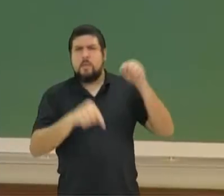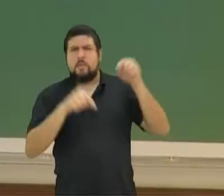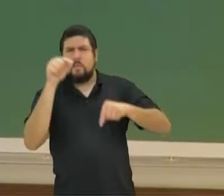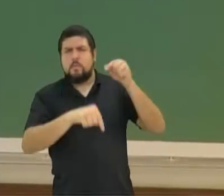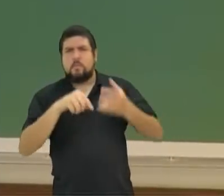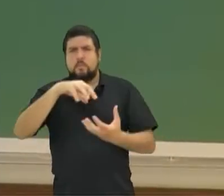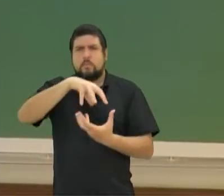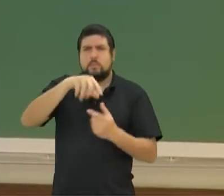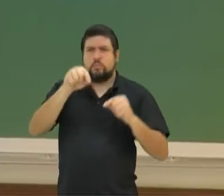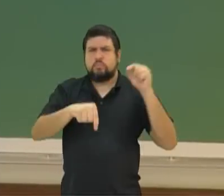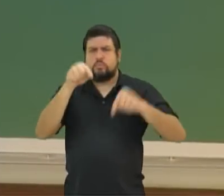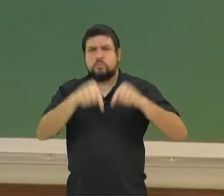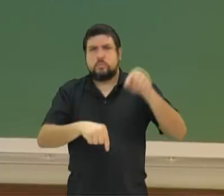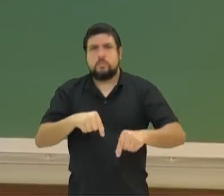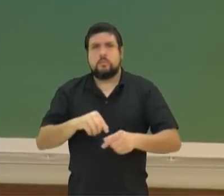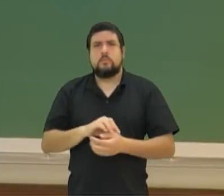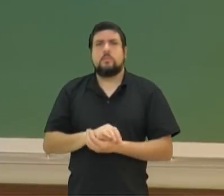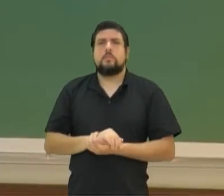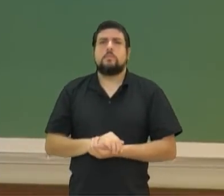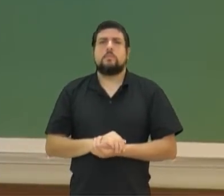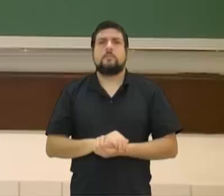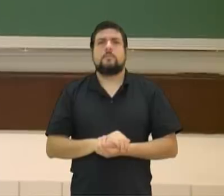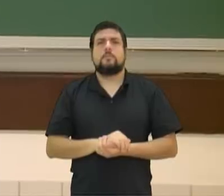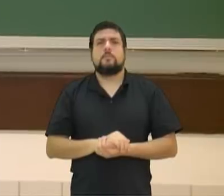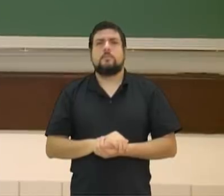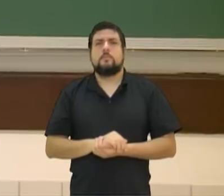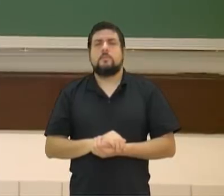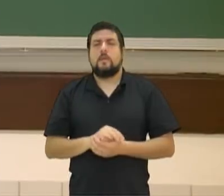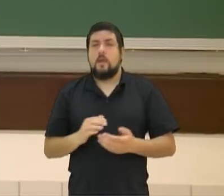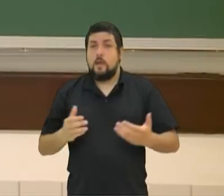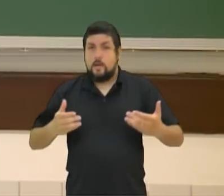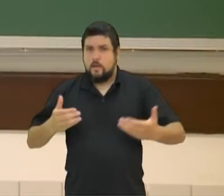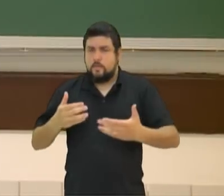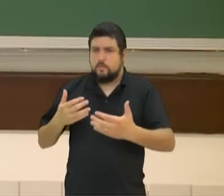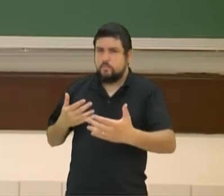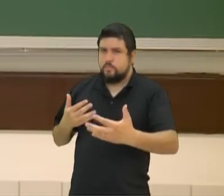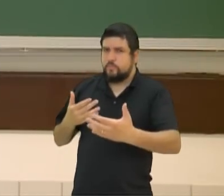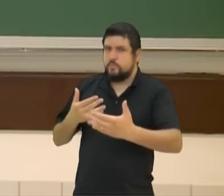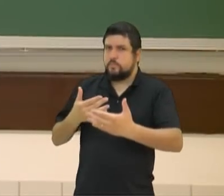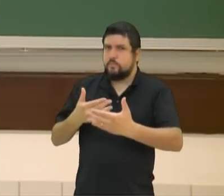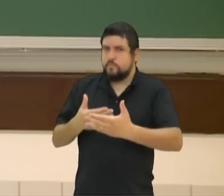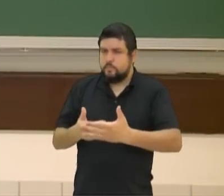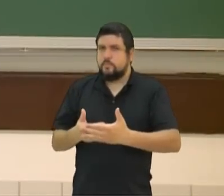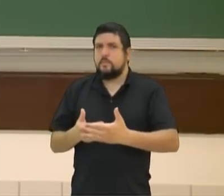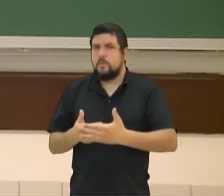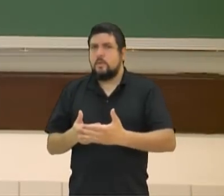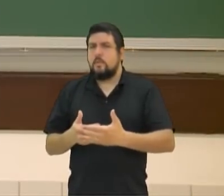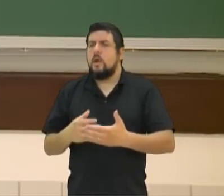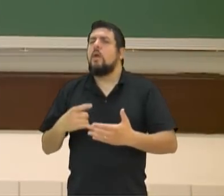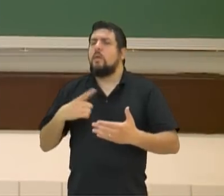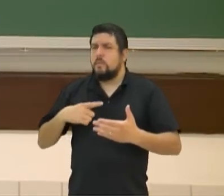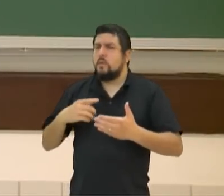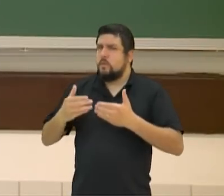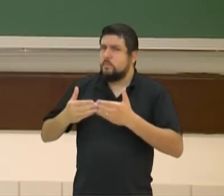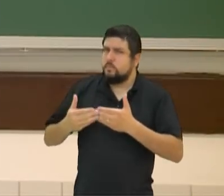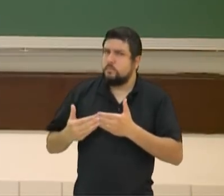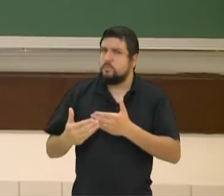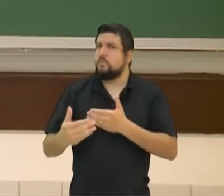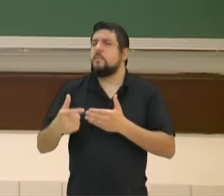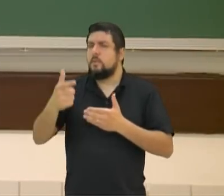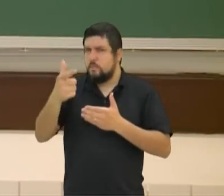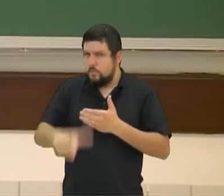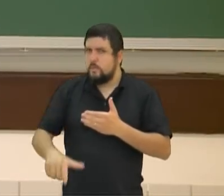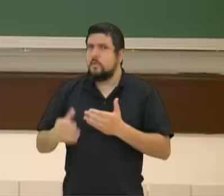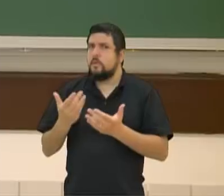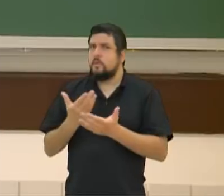água. Nesse momento a gente encerra parte desse assunto. Tem mais coisas para a gente conversar sobre isso na aula